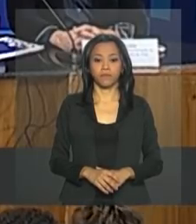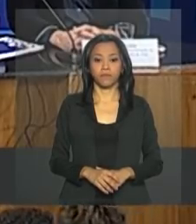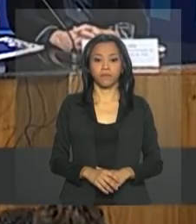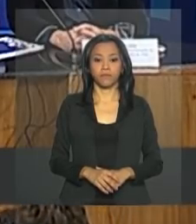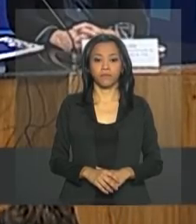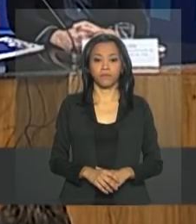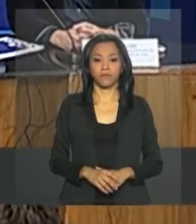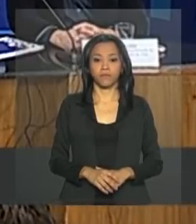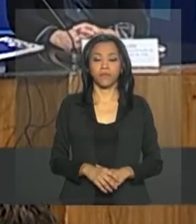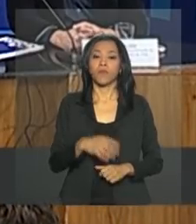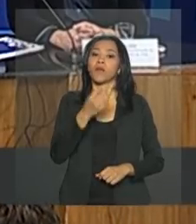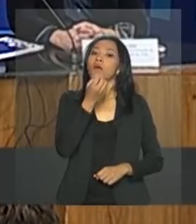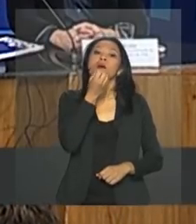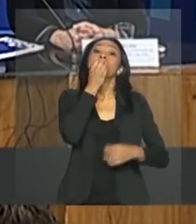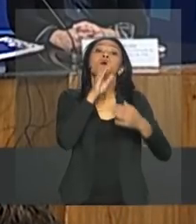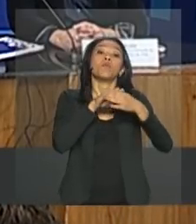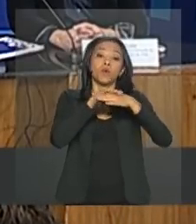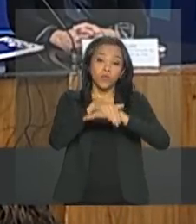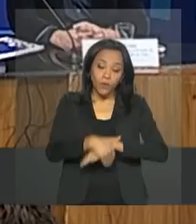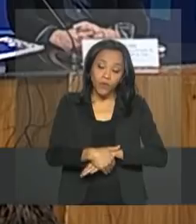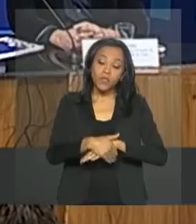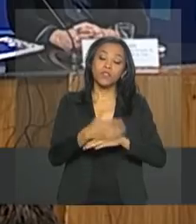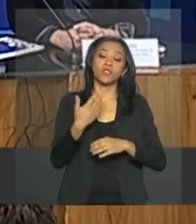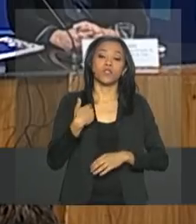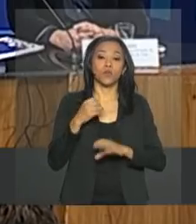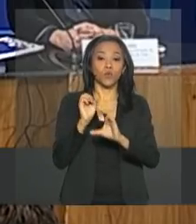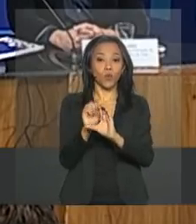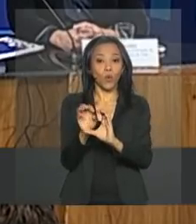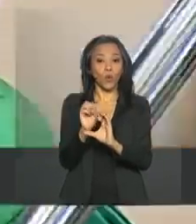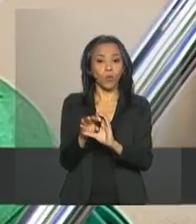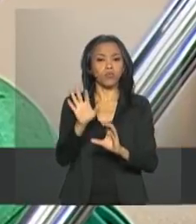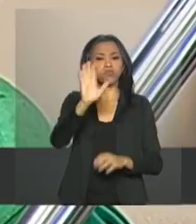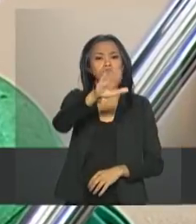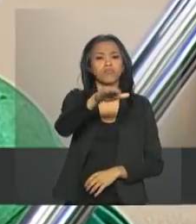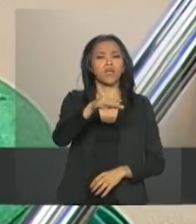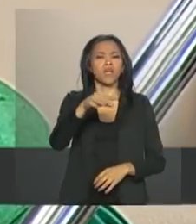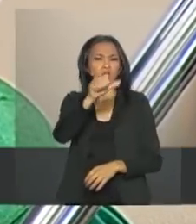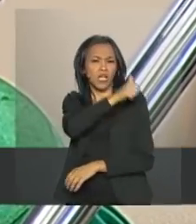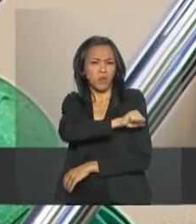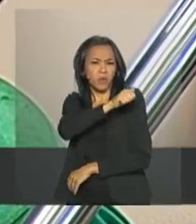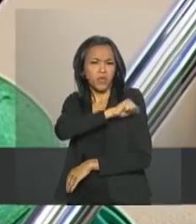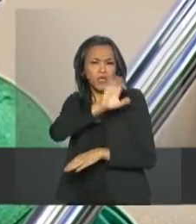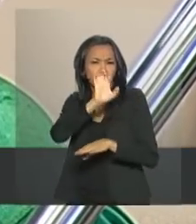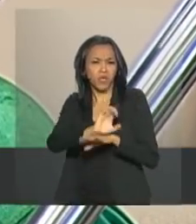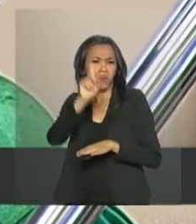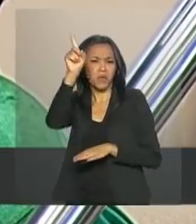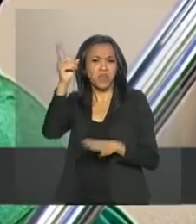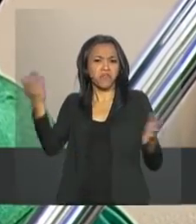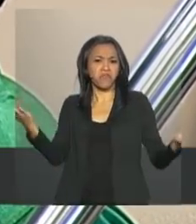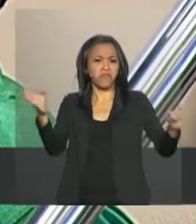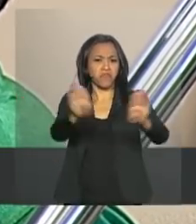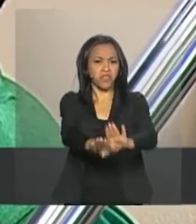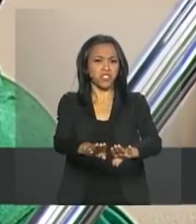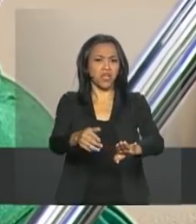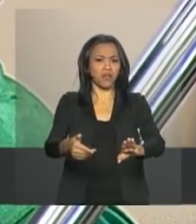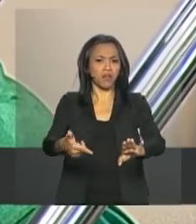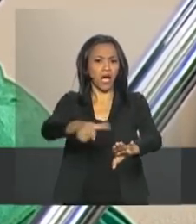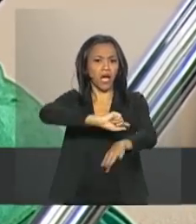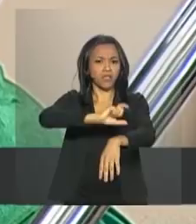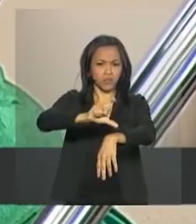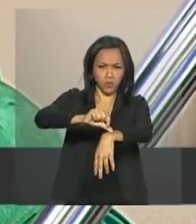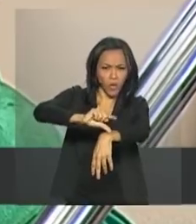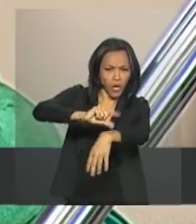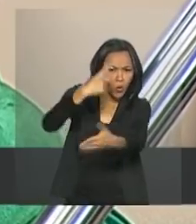uma noite daniel goleman o jornal o globo no rio teve algumas pessoas reclamando que os portões fecharam antes do horário